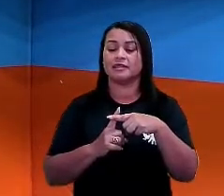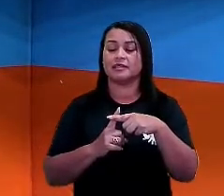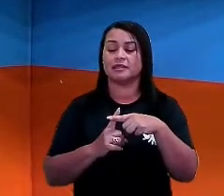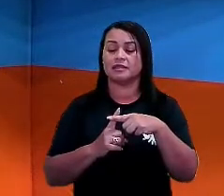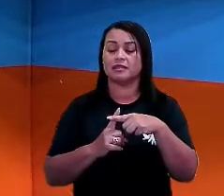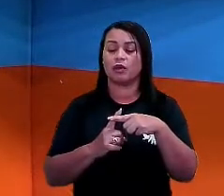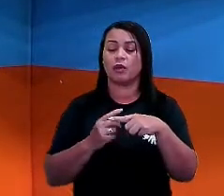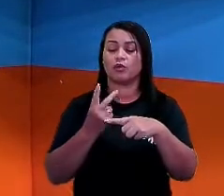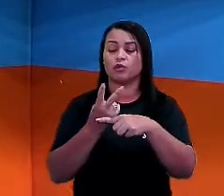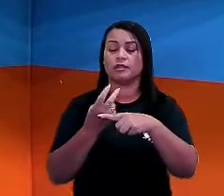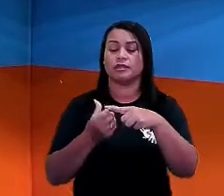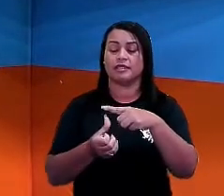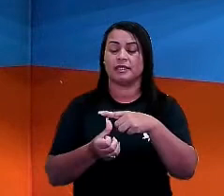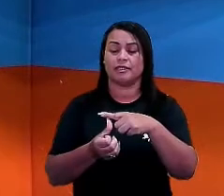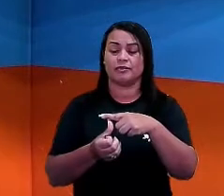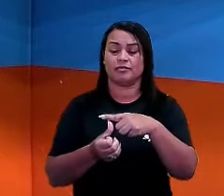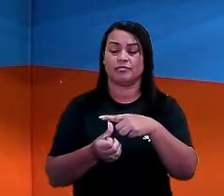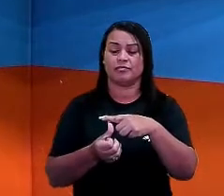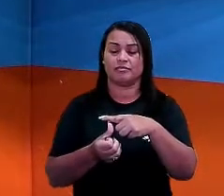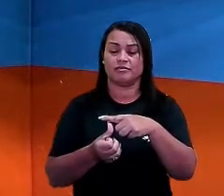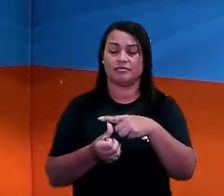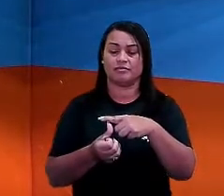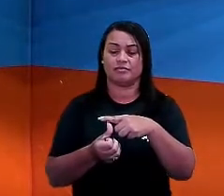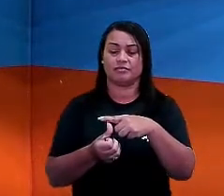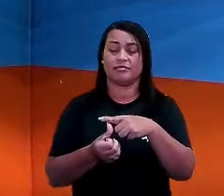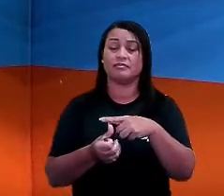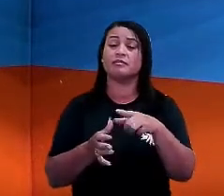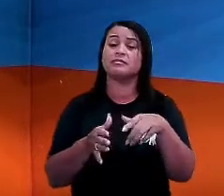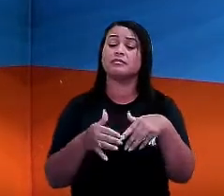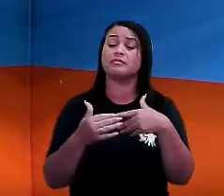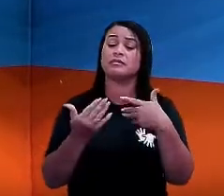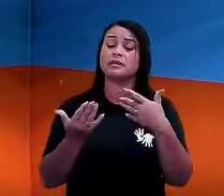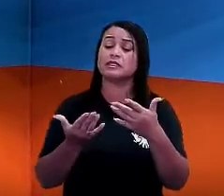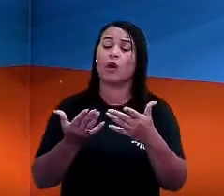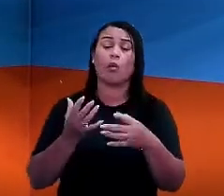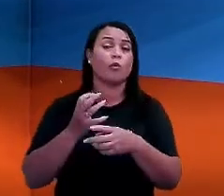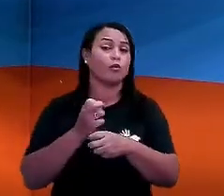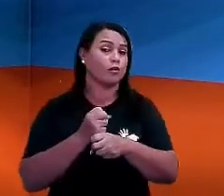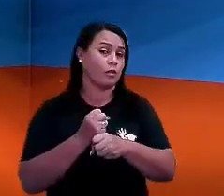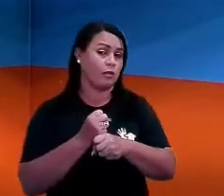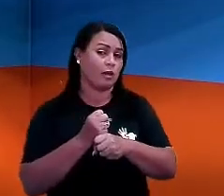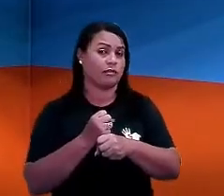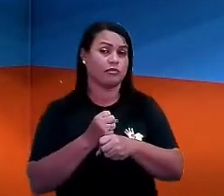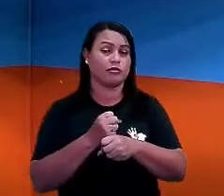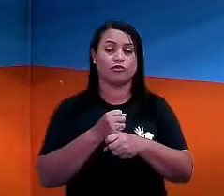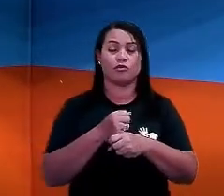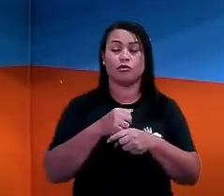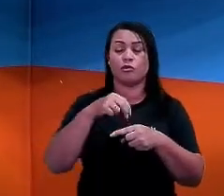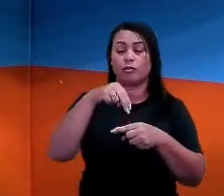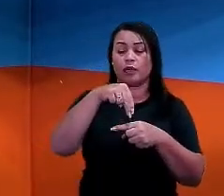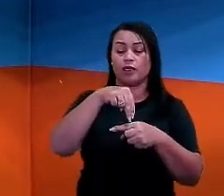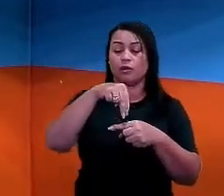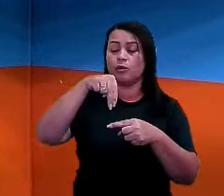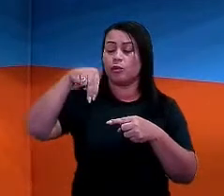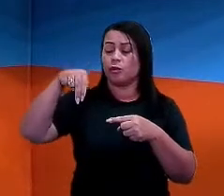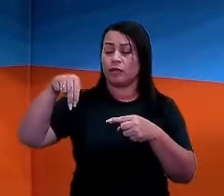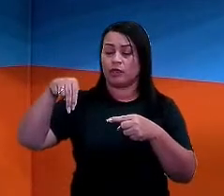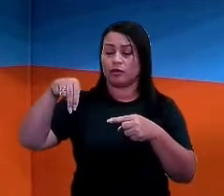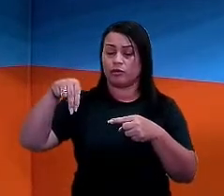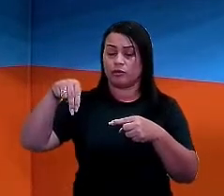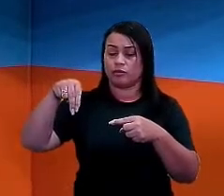os 2/6, tá certo? E aí, eu vou somar numerador com numerador e